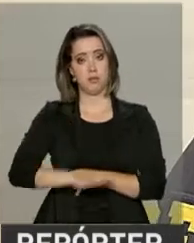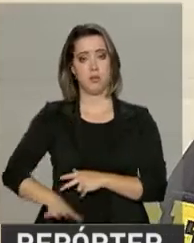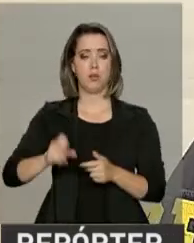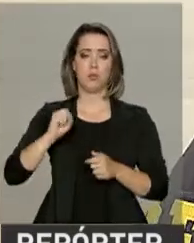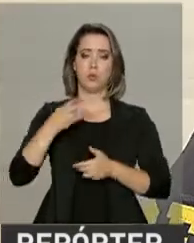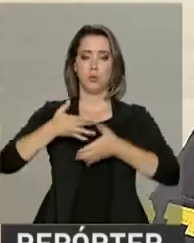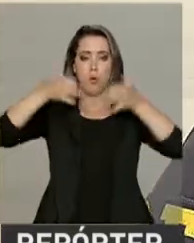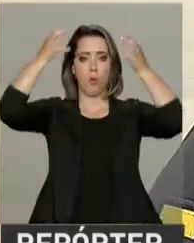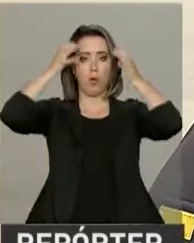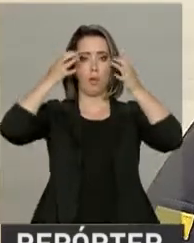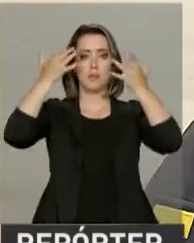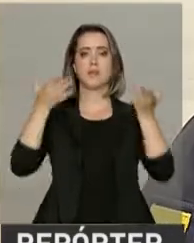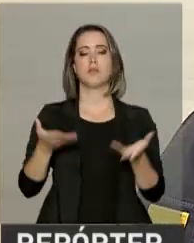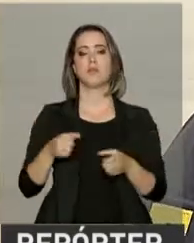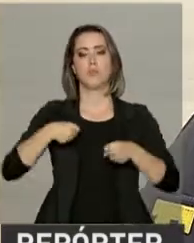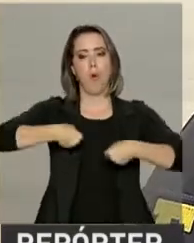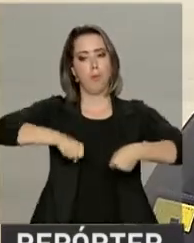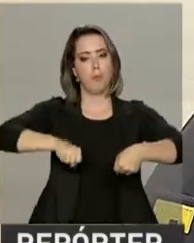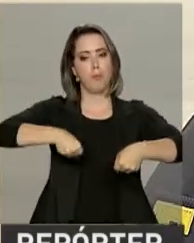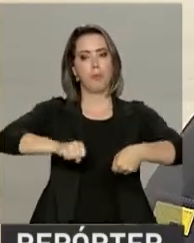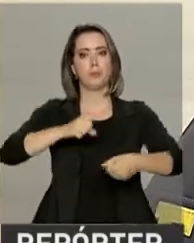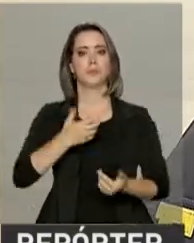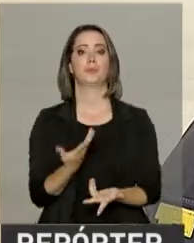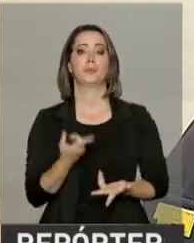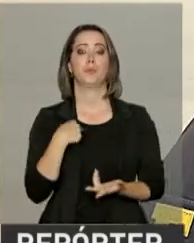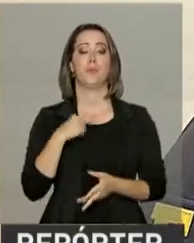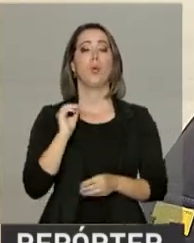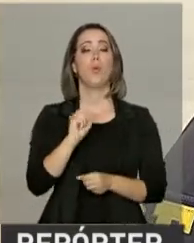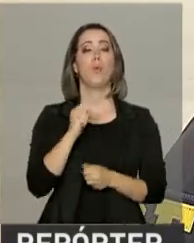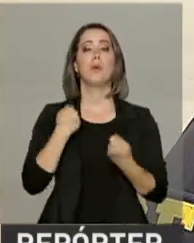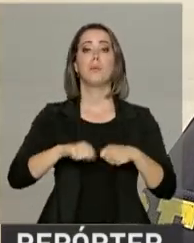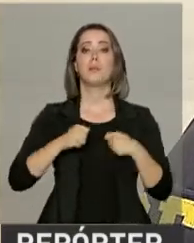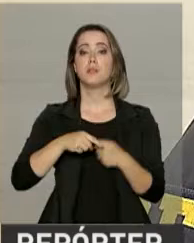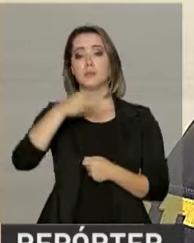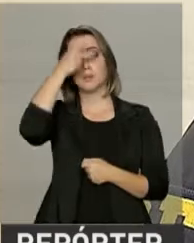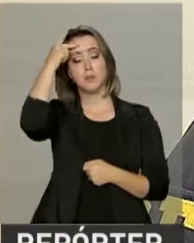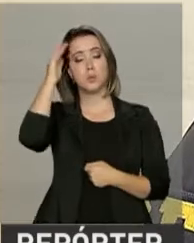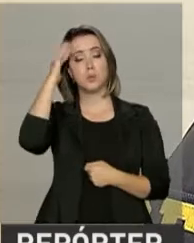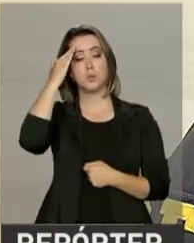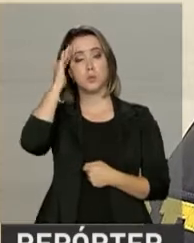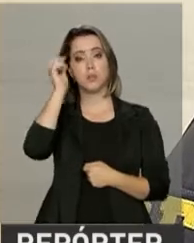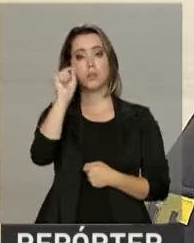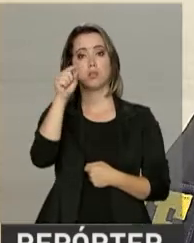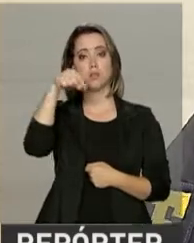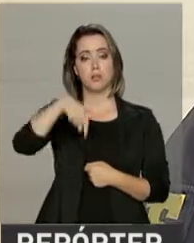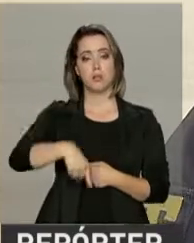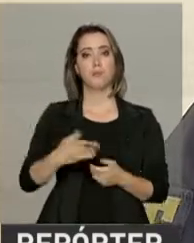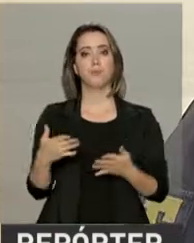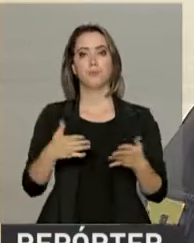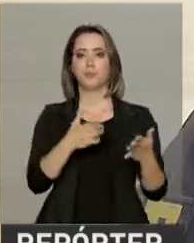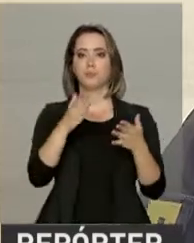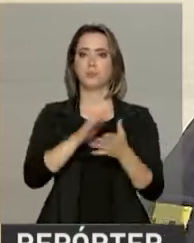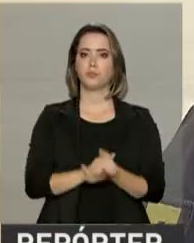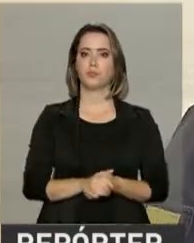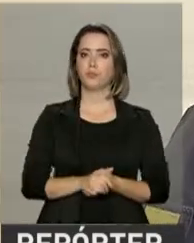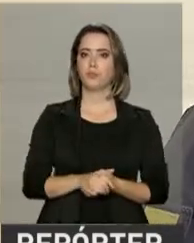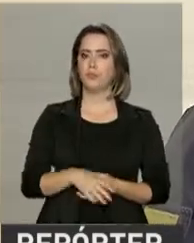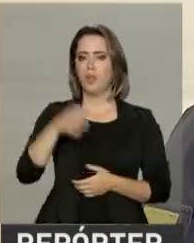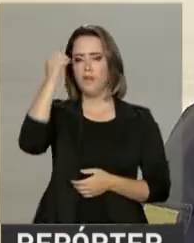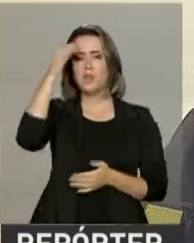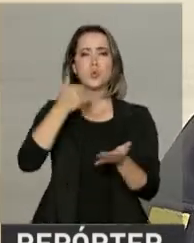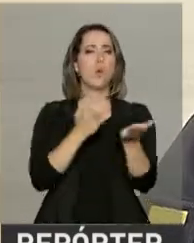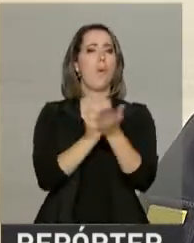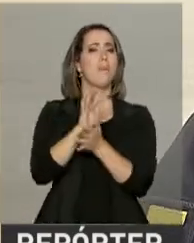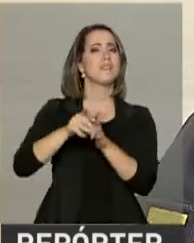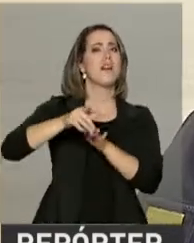capacete para os motociclistas quais as recomendações para o motorista que vai pegar a estrada neste feriadão bom a viagem começa bem antes de sair de casa